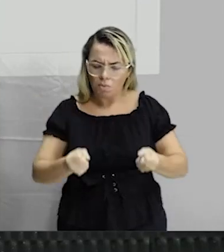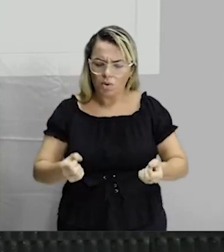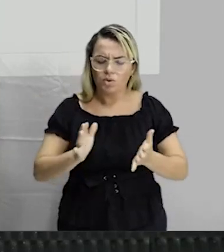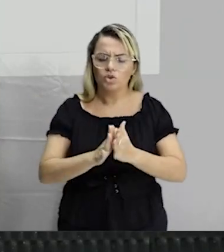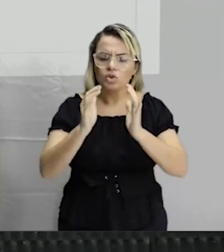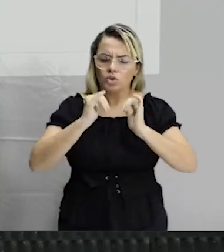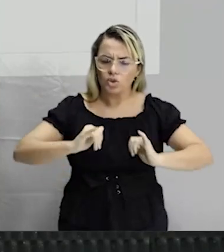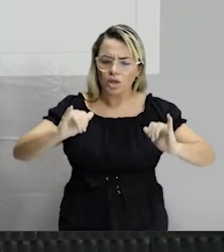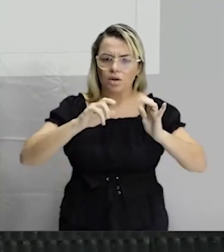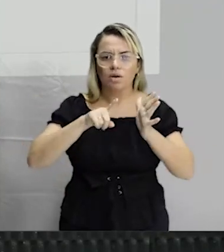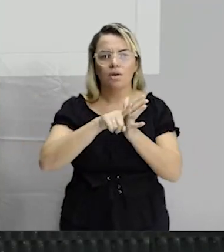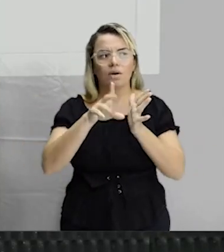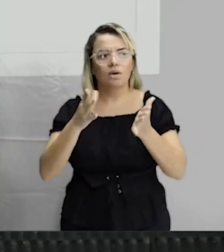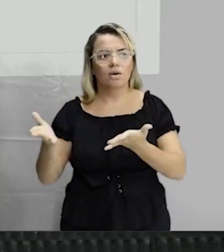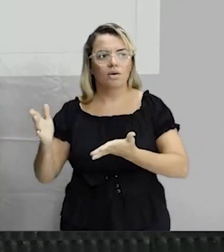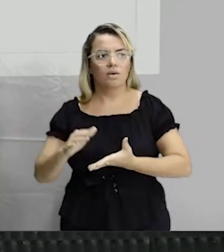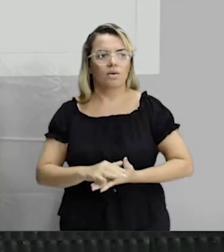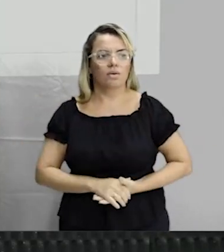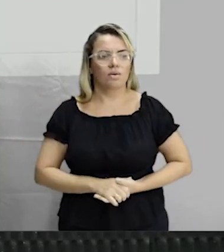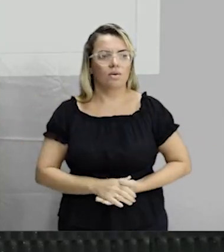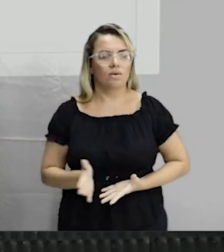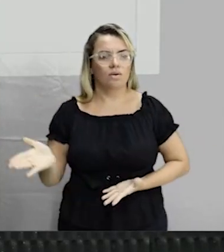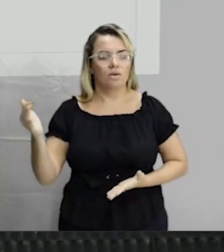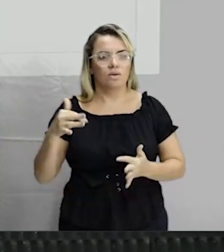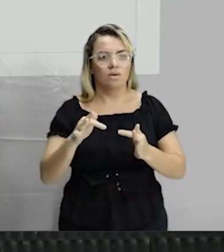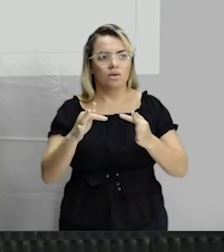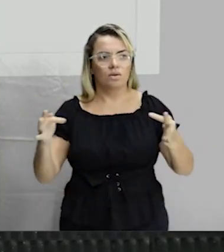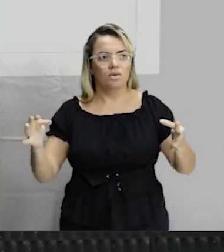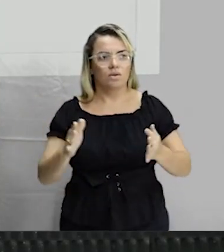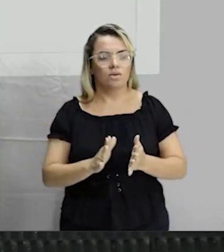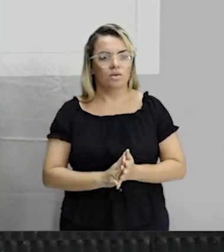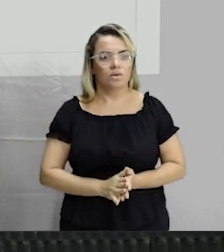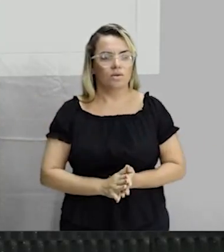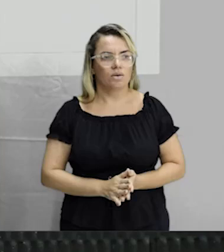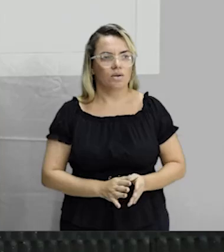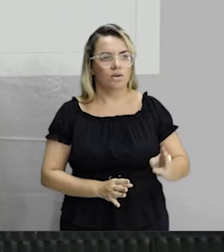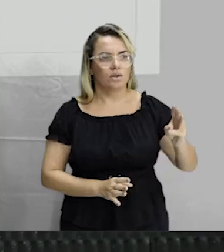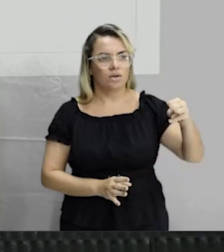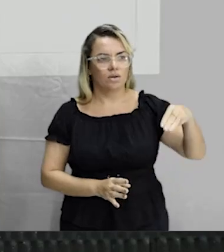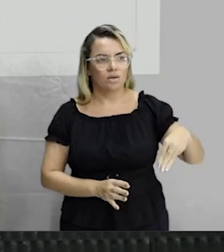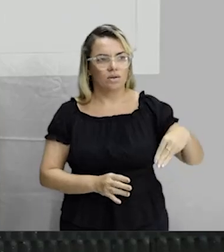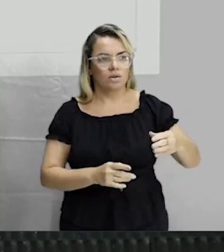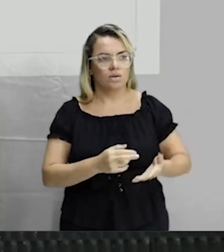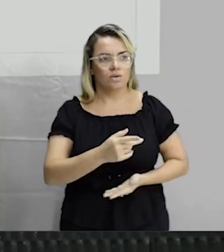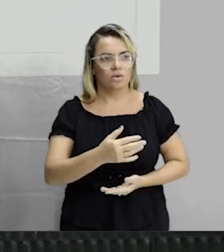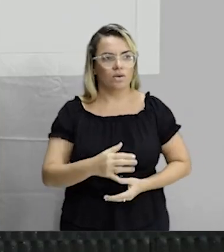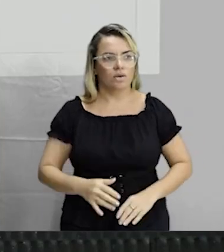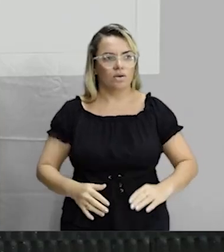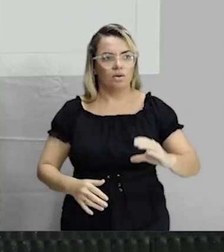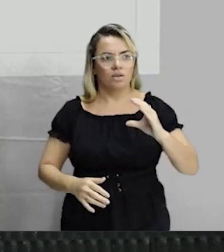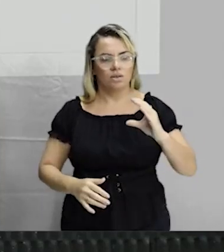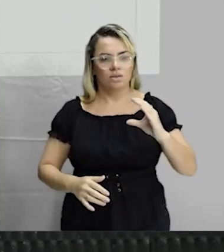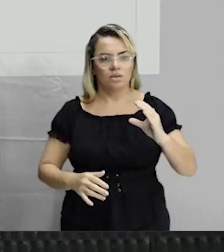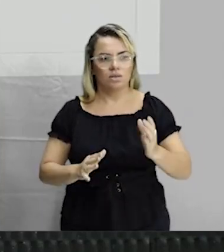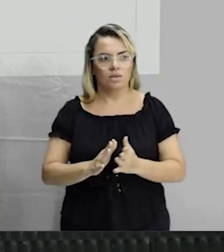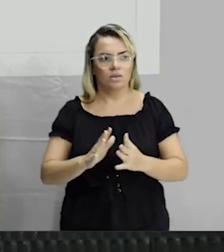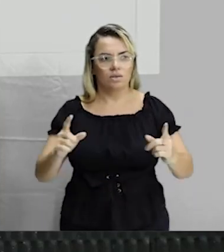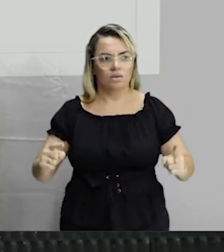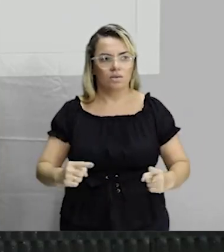vamos fórmula M, igual a C multiplicado por I,